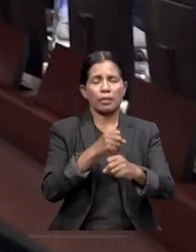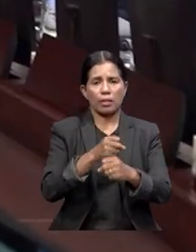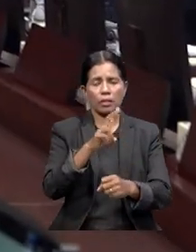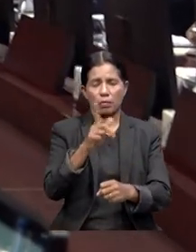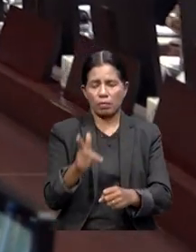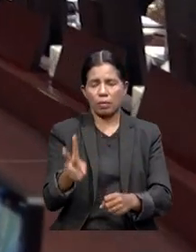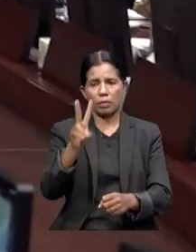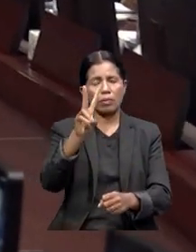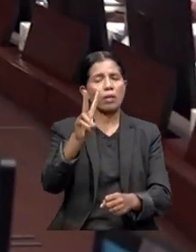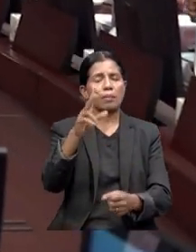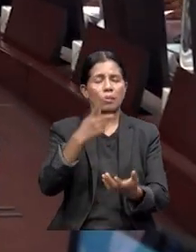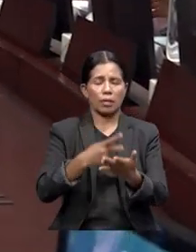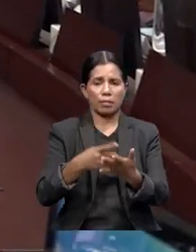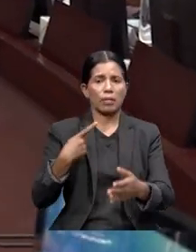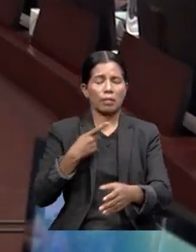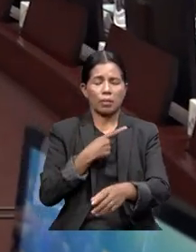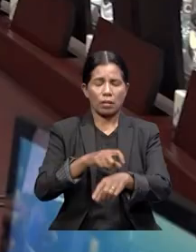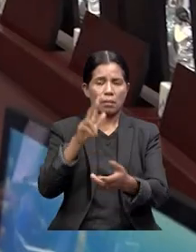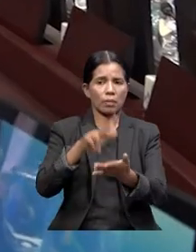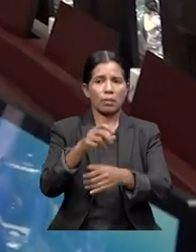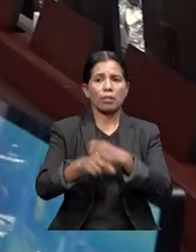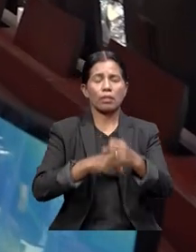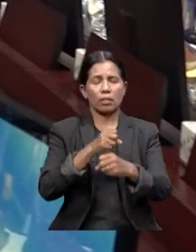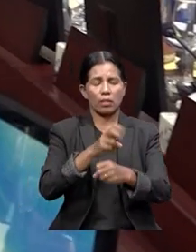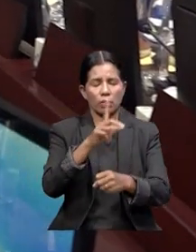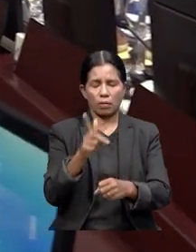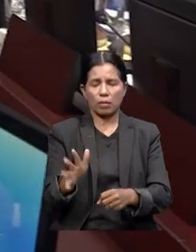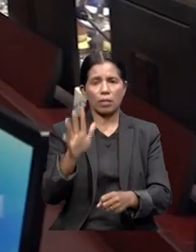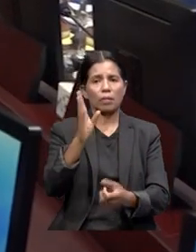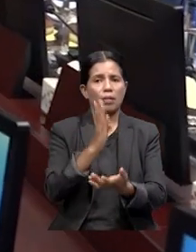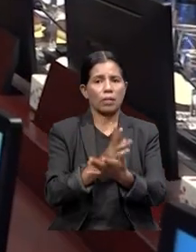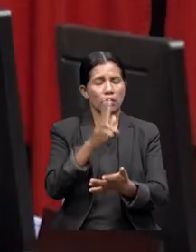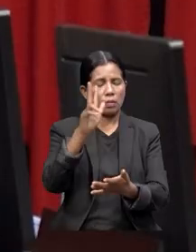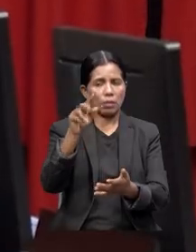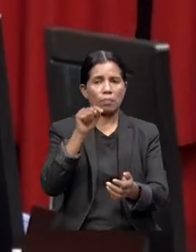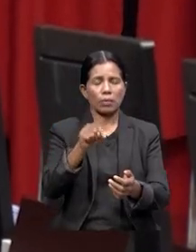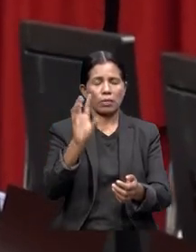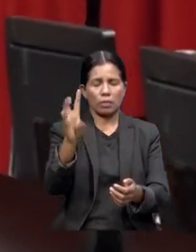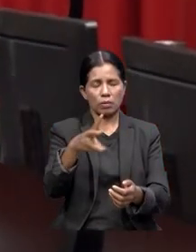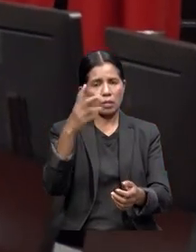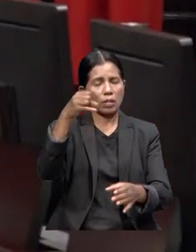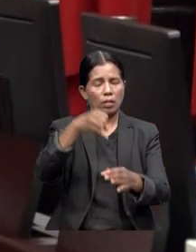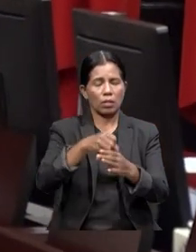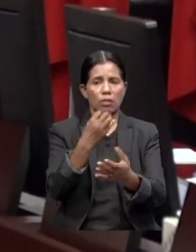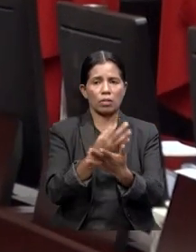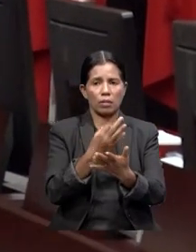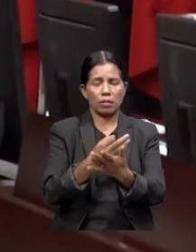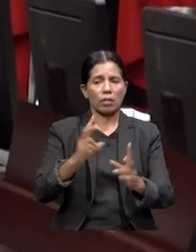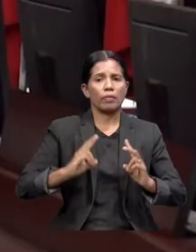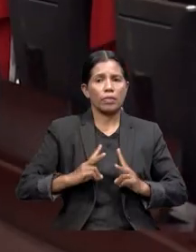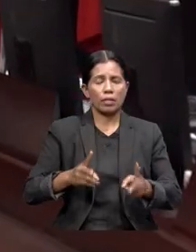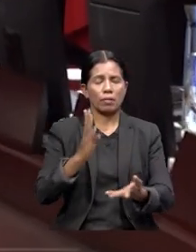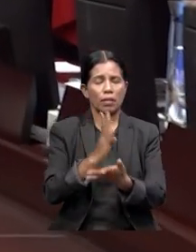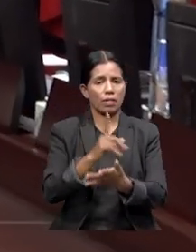resingrua, parlamento nasional aprova orsamento ba tinang riuroron resintolu ho montante bilion tolu pontusan resinen, inklui orsamento ba veterano bilion